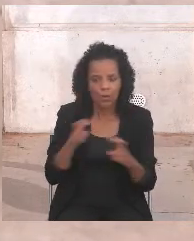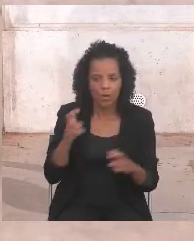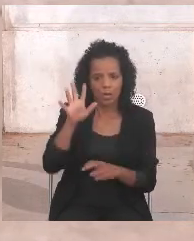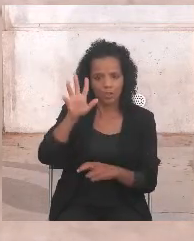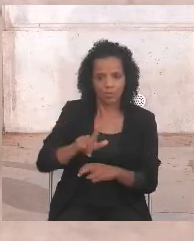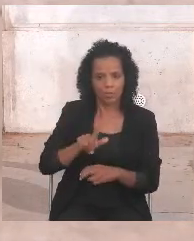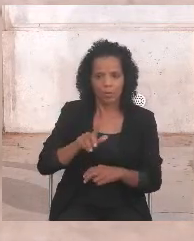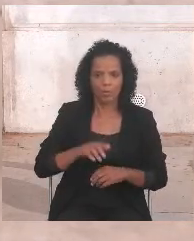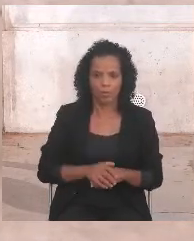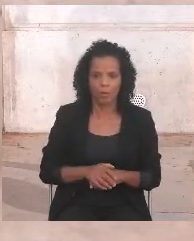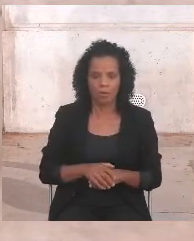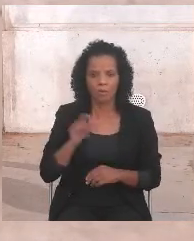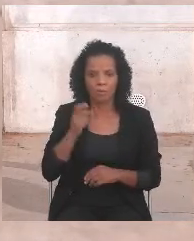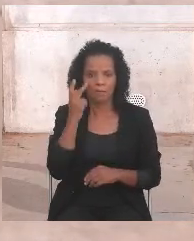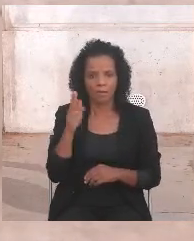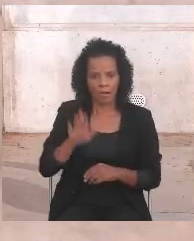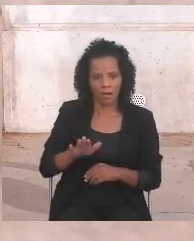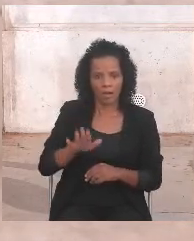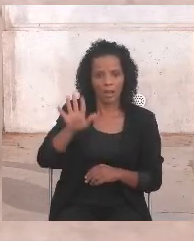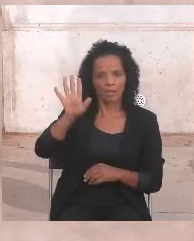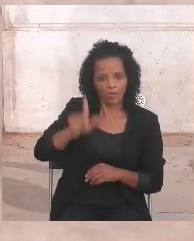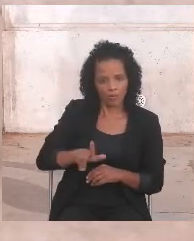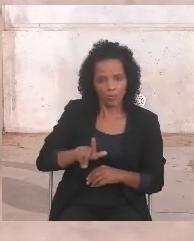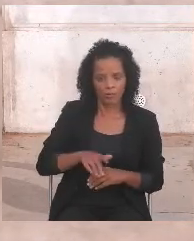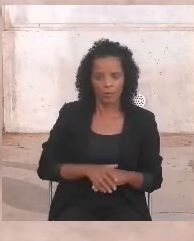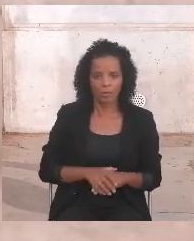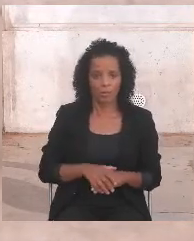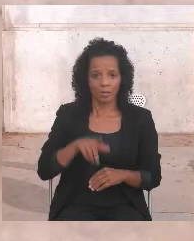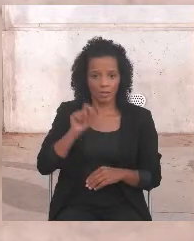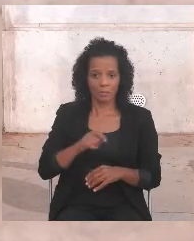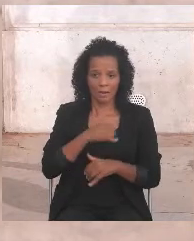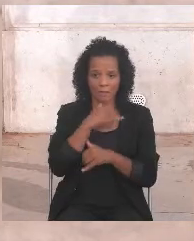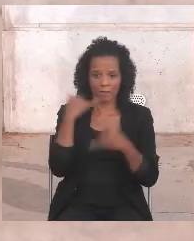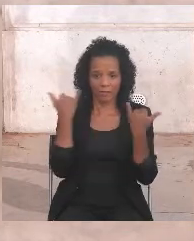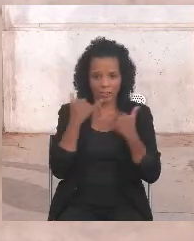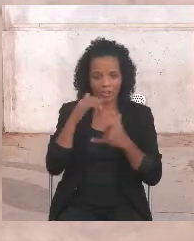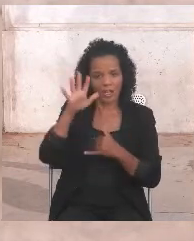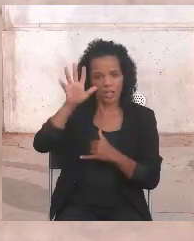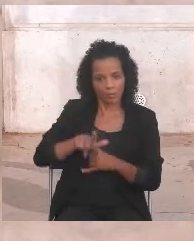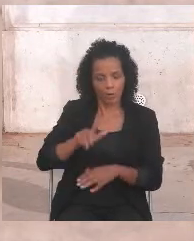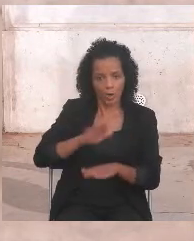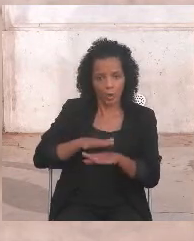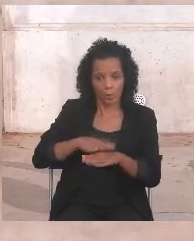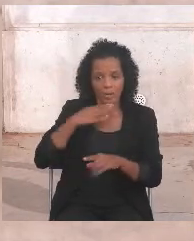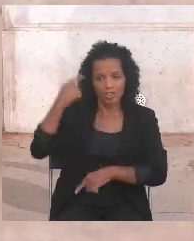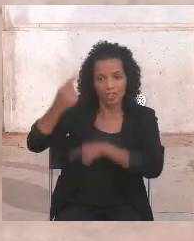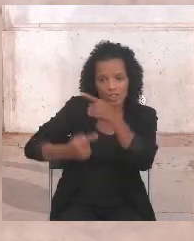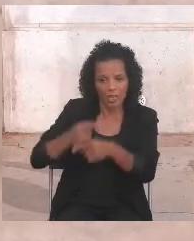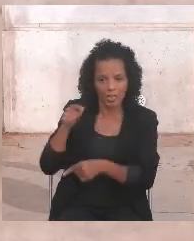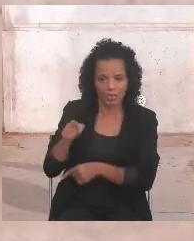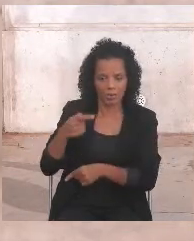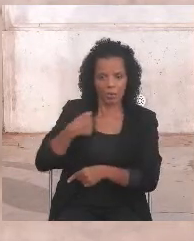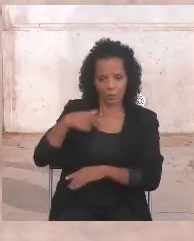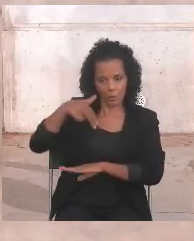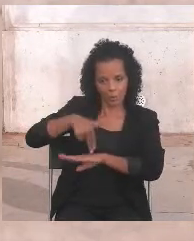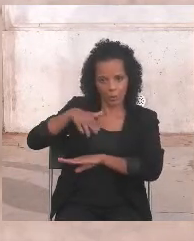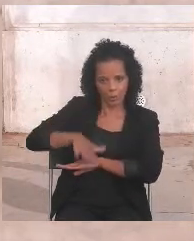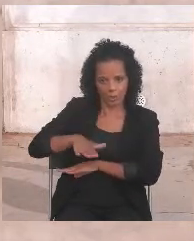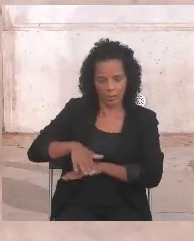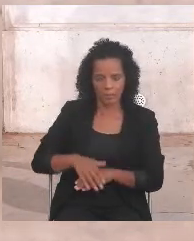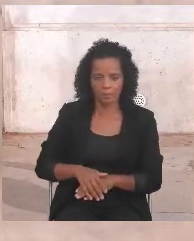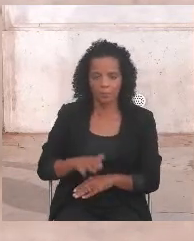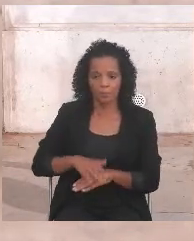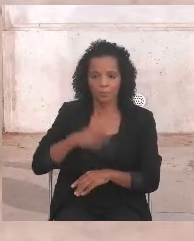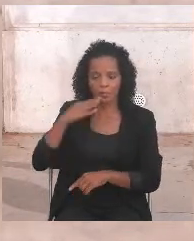Lisboa, para que possam viver em Lisboa, para que sejam felizes em Lisboa. É para essa geração que estou aqui, é para